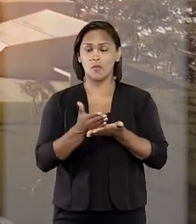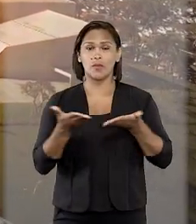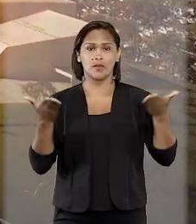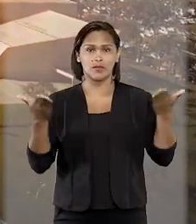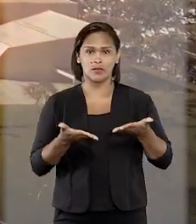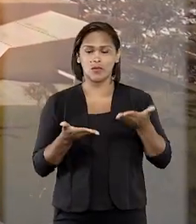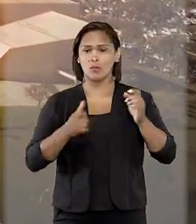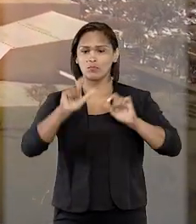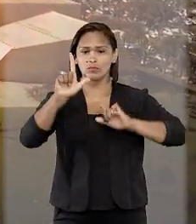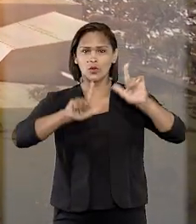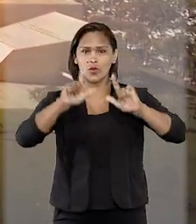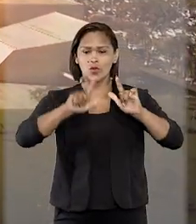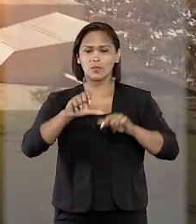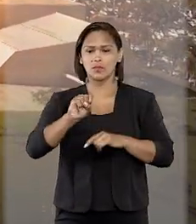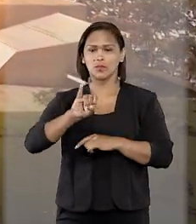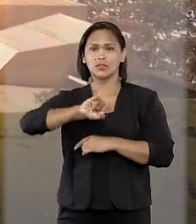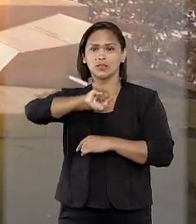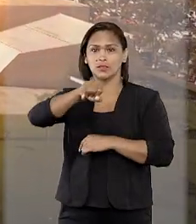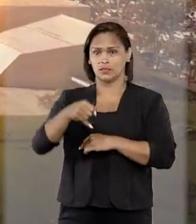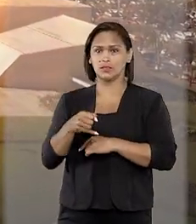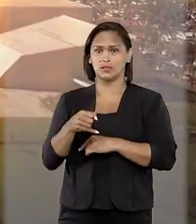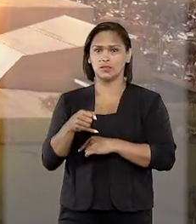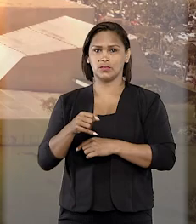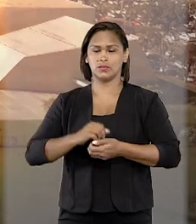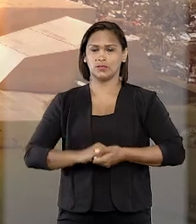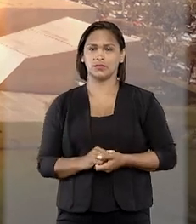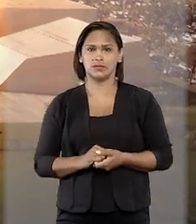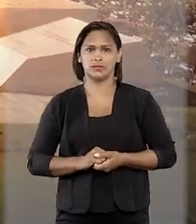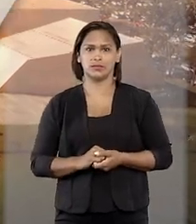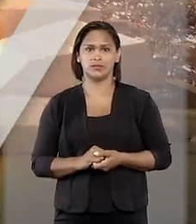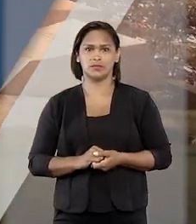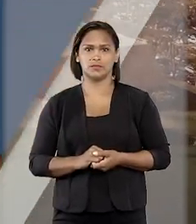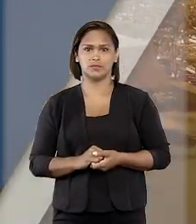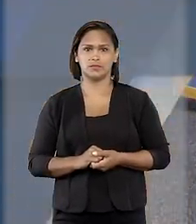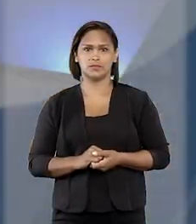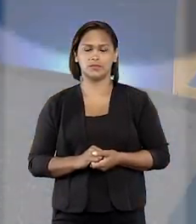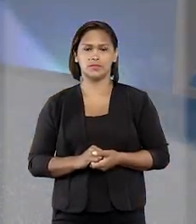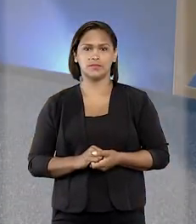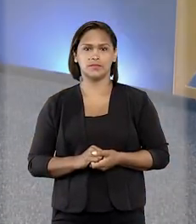Começa agora o programa do Superior Tribunal de Justiça.